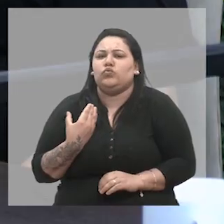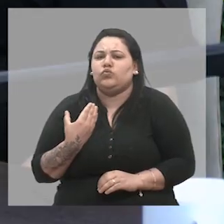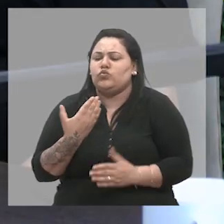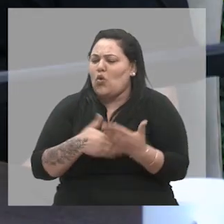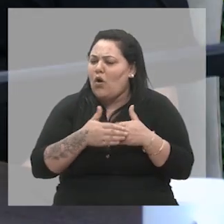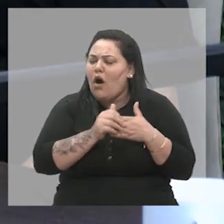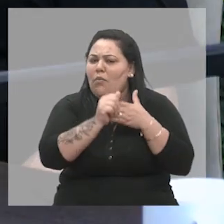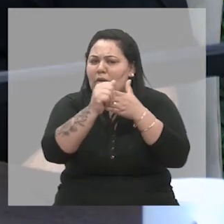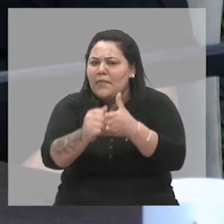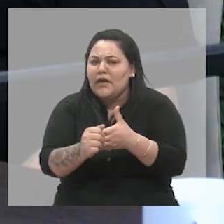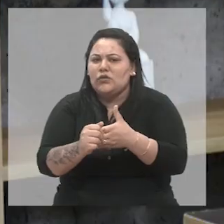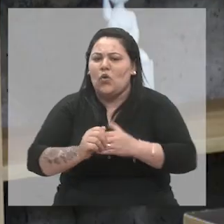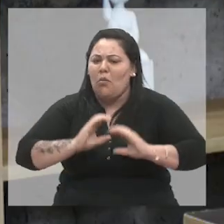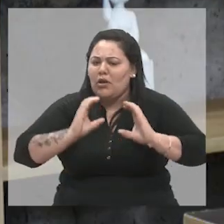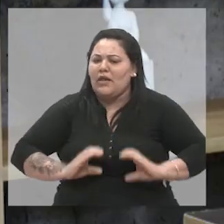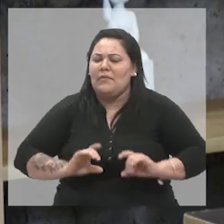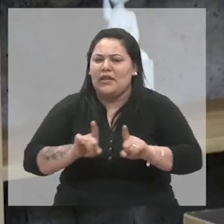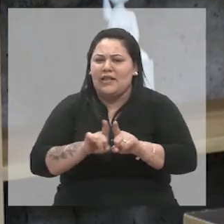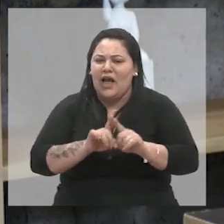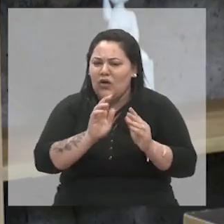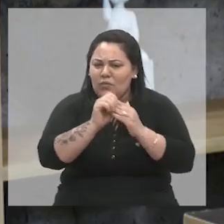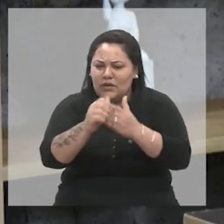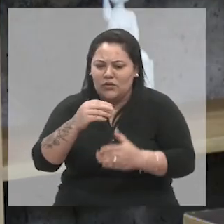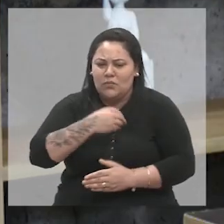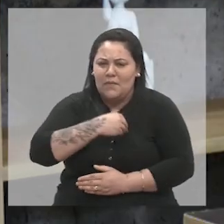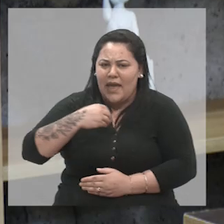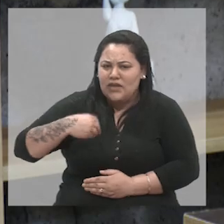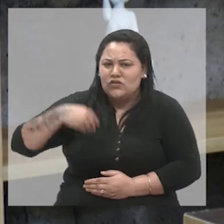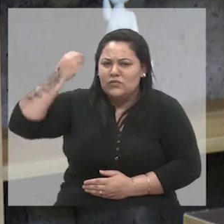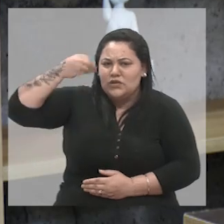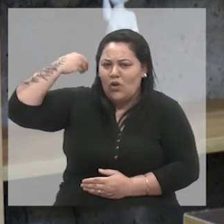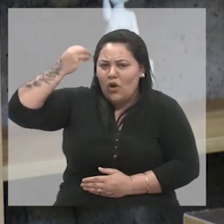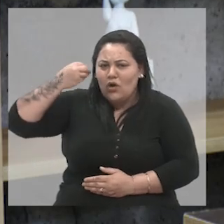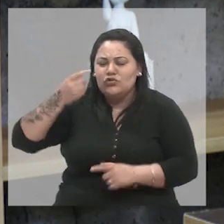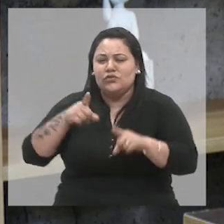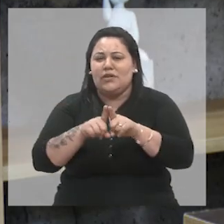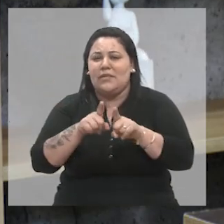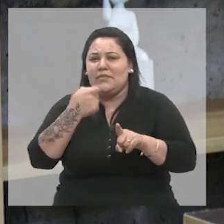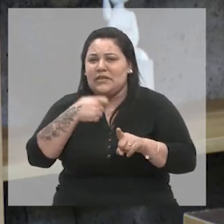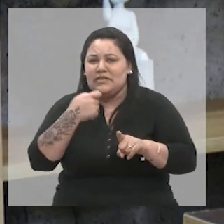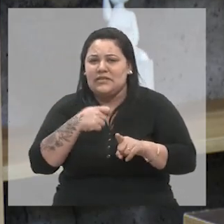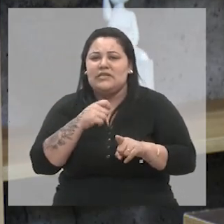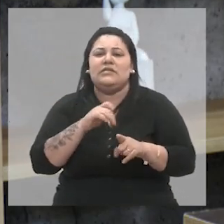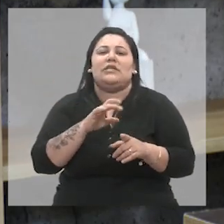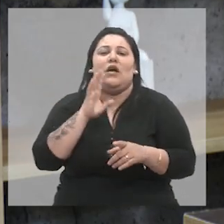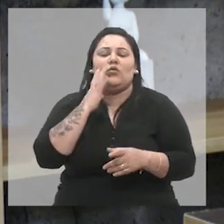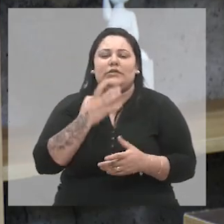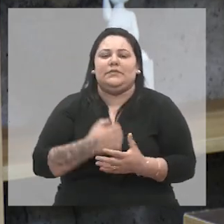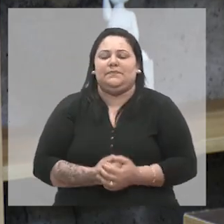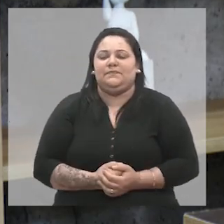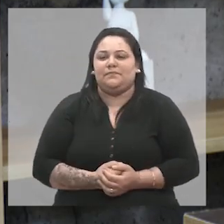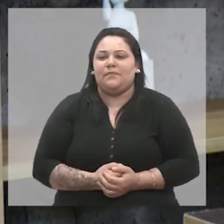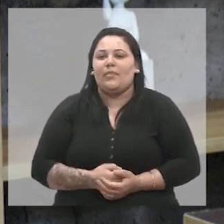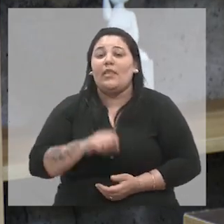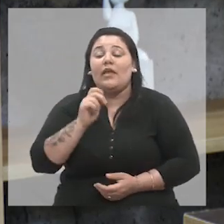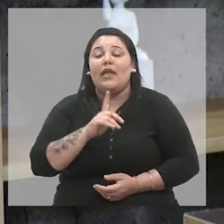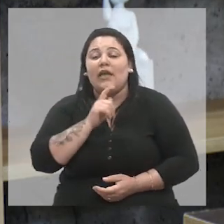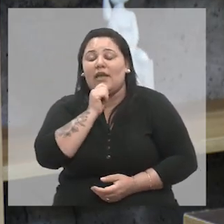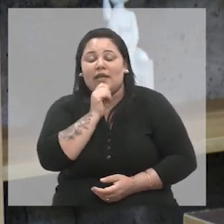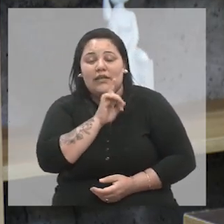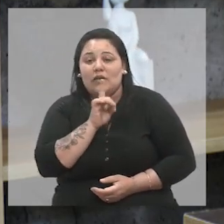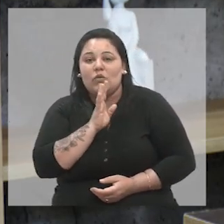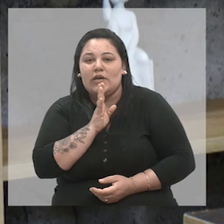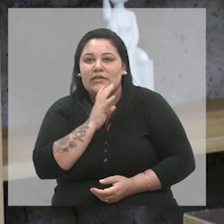questão de disciplina, né? De acompanhamento médico, psicológico, né? Que tem que acontecer. Para quem não conhece bem